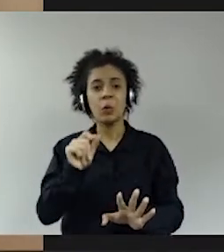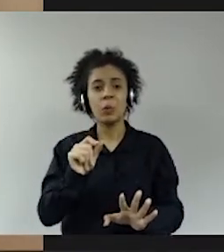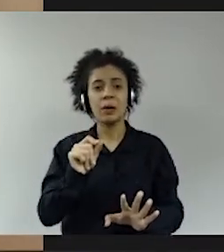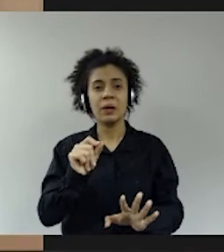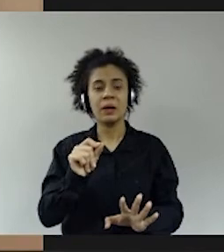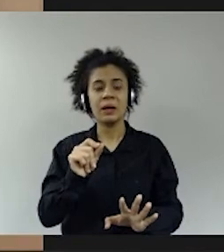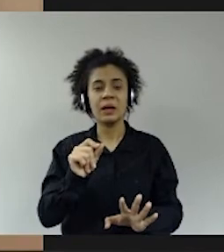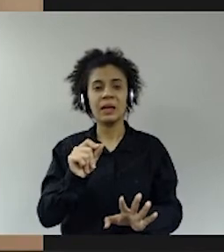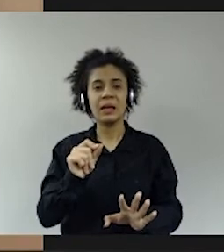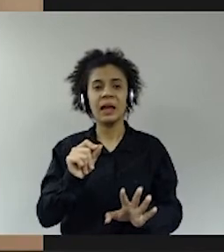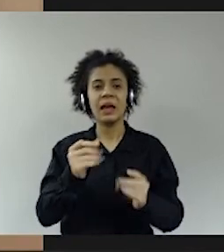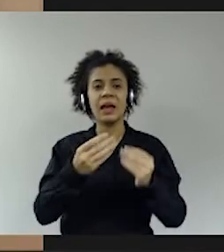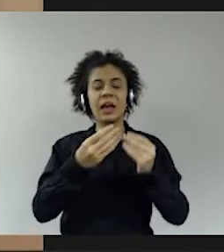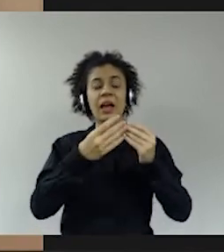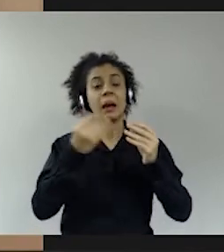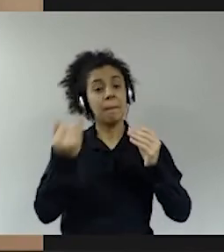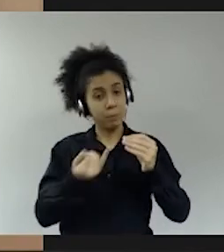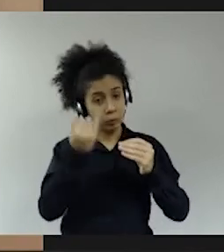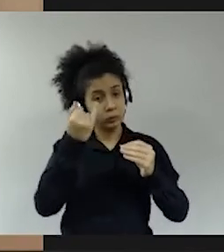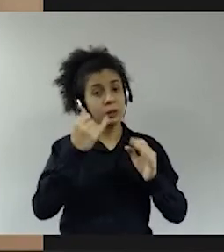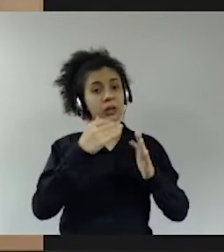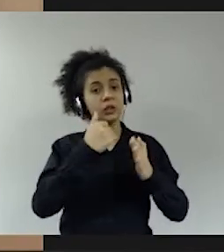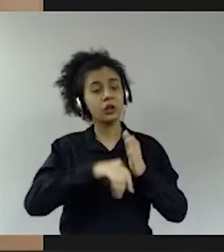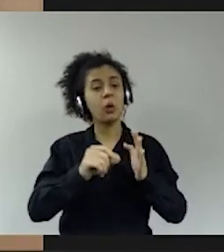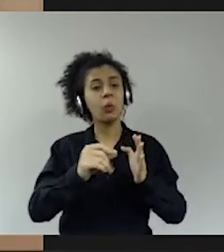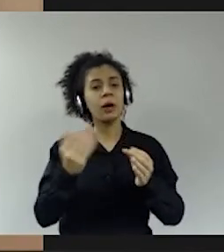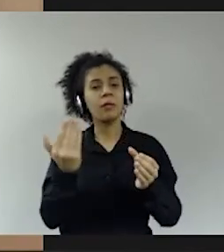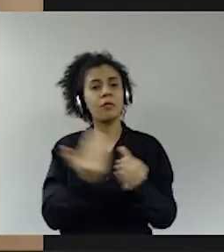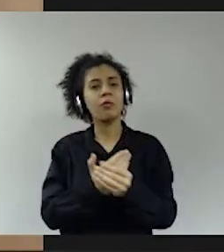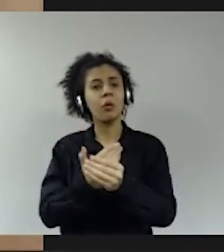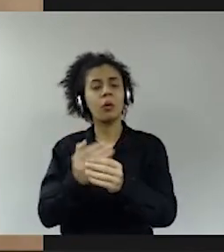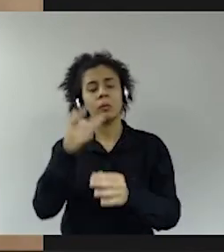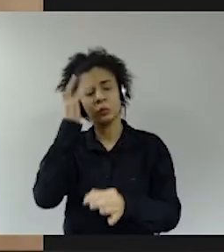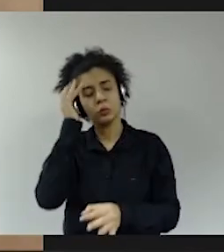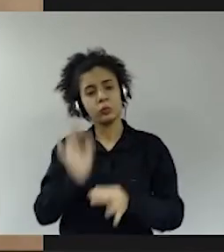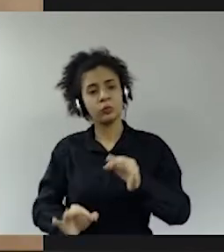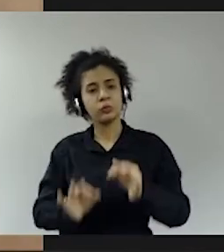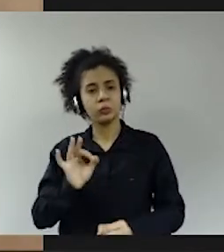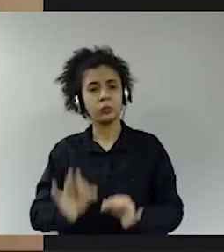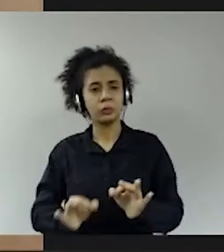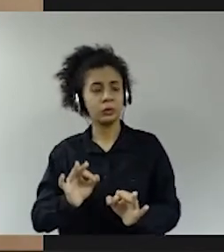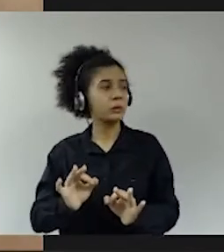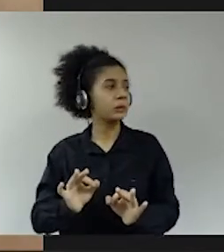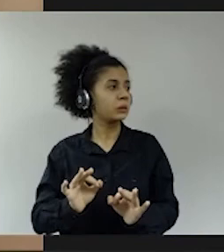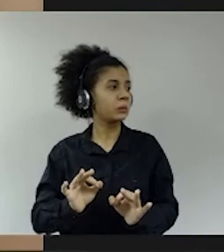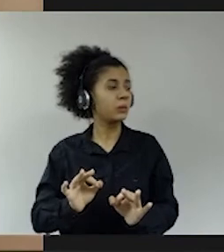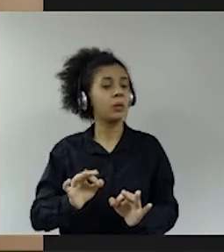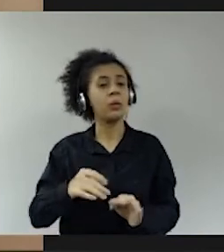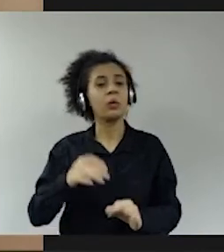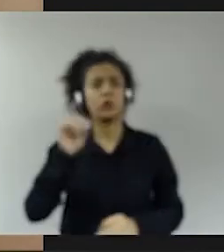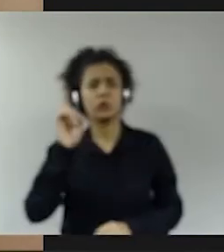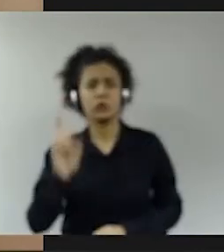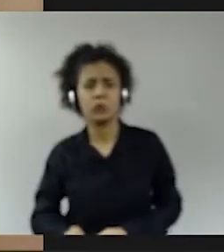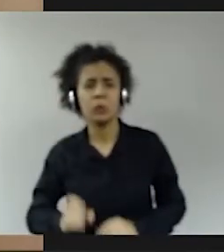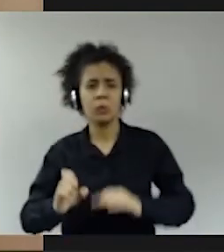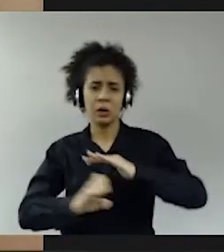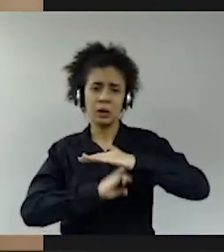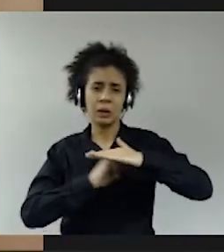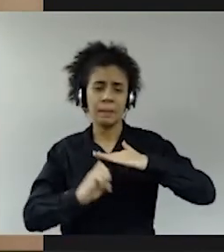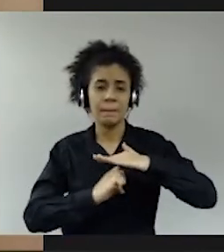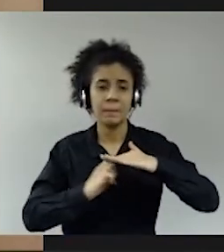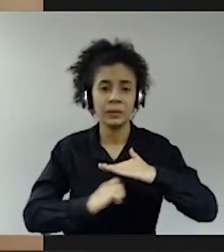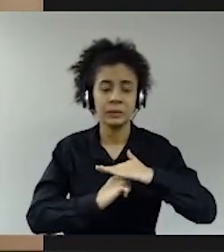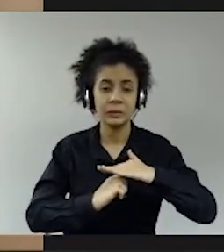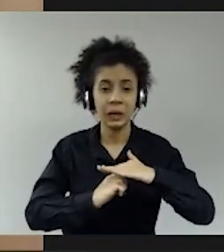né? Desonerar a folha para poder a pessoa jurídica e, de repente, tributar mais a pessoa física, né? Os diretores, empresários,